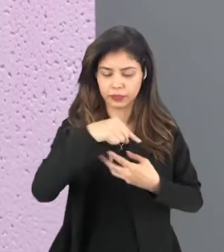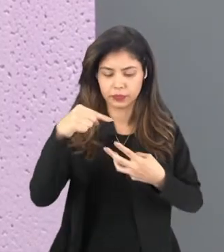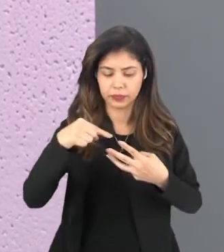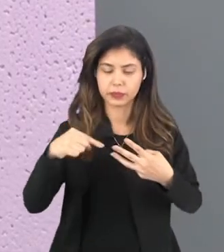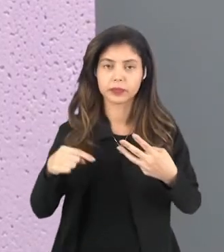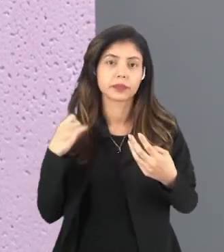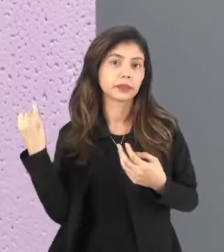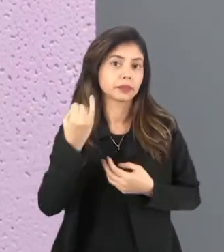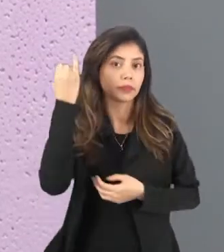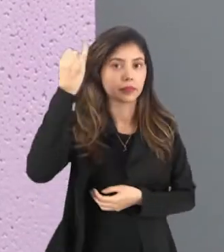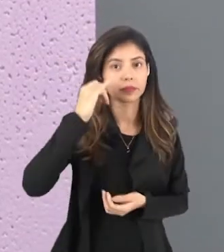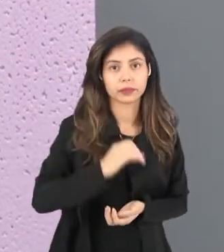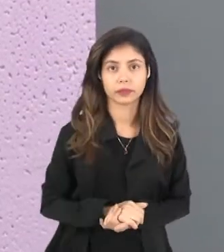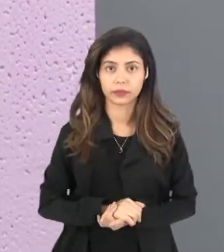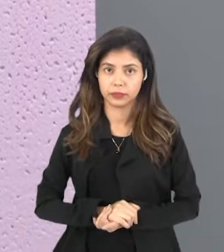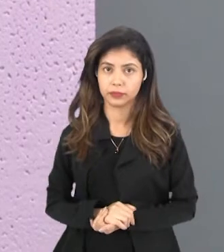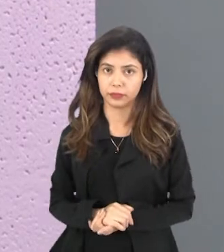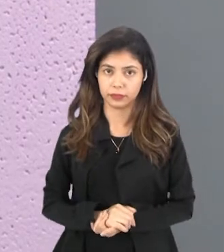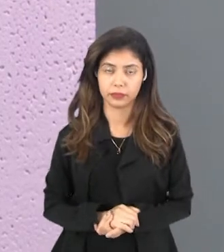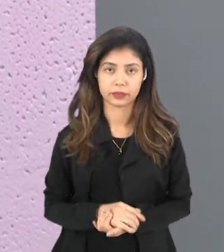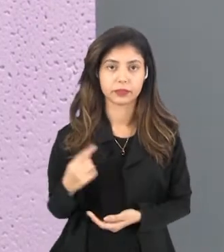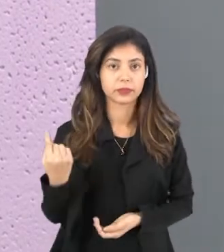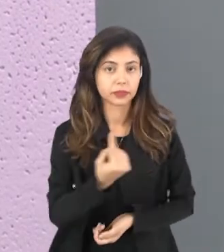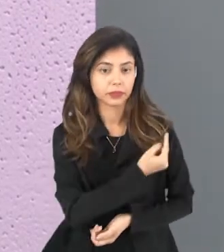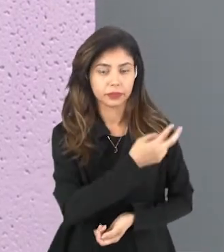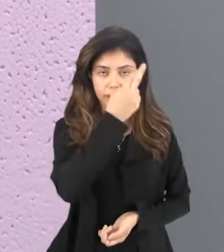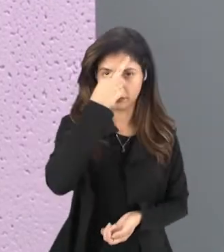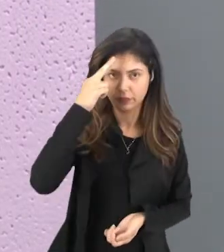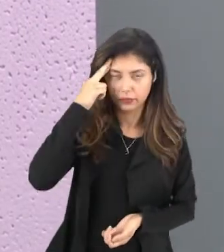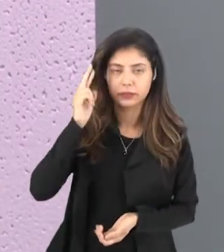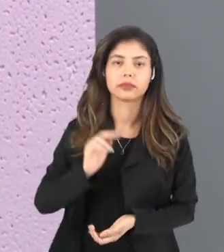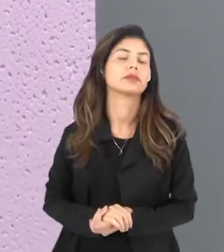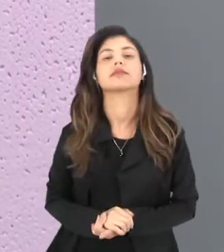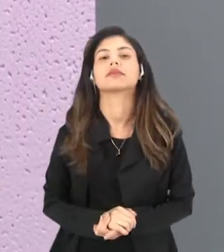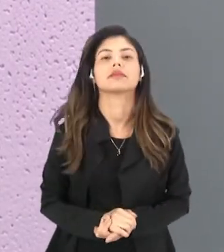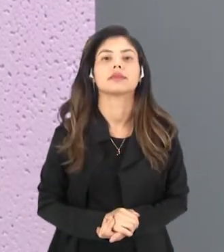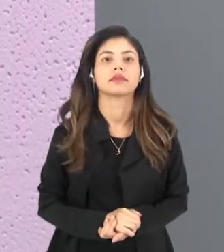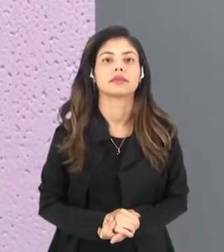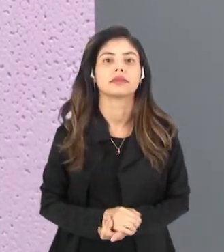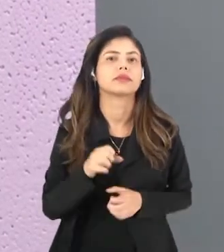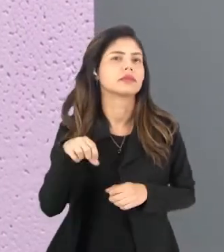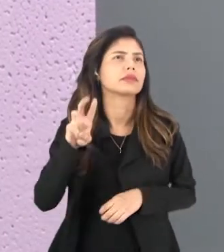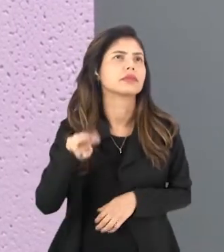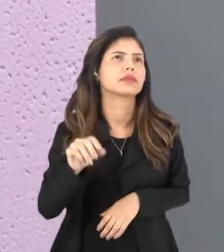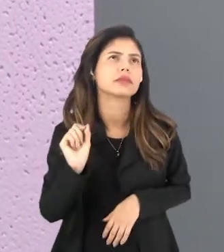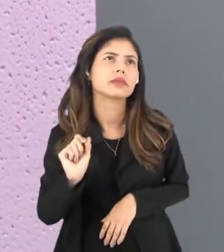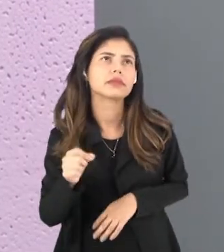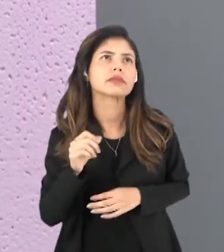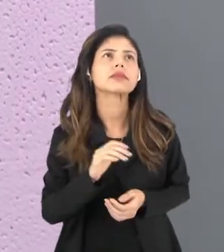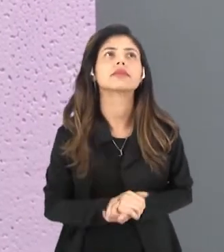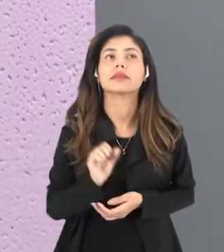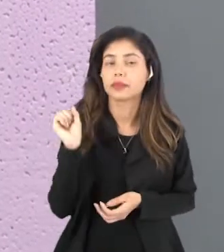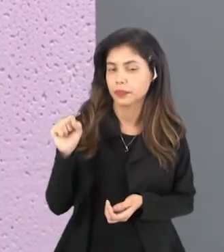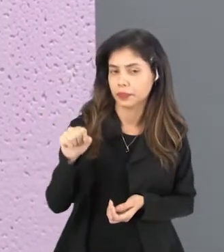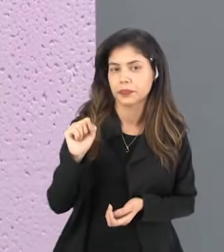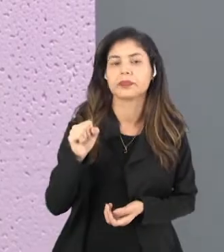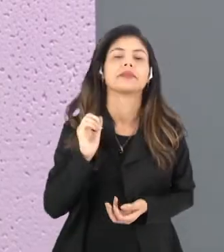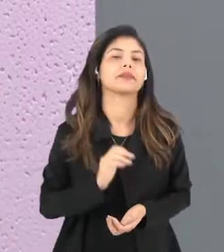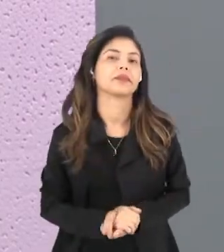elementos importante na nossa história são o que a